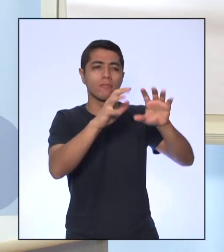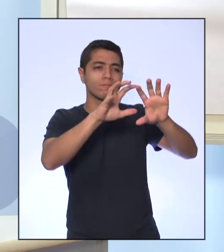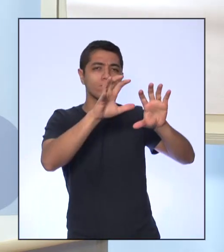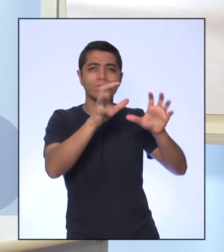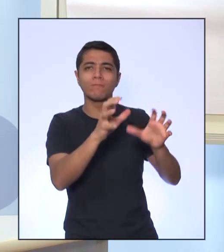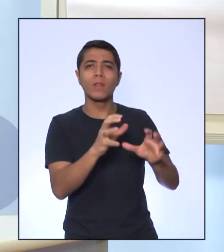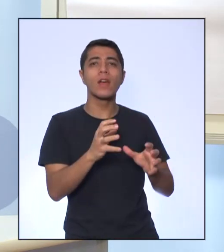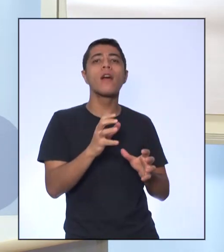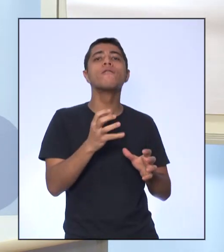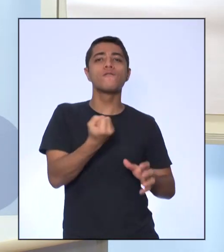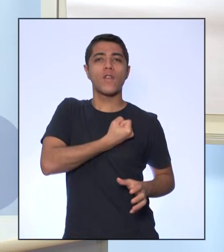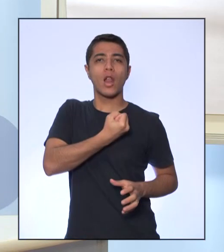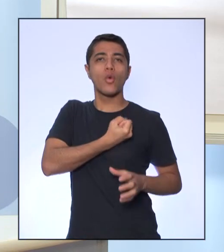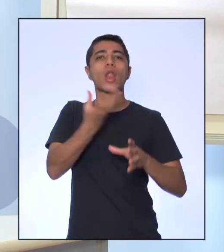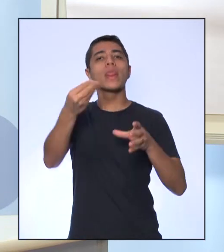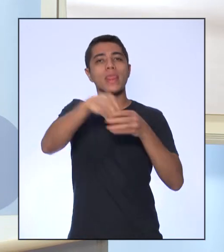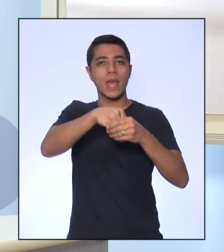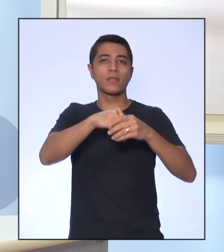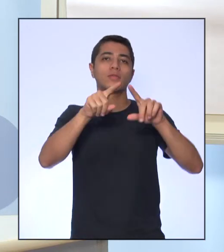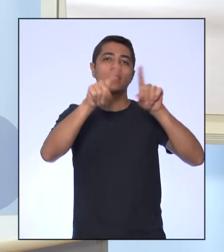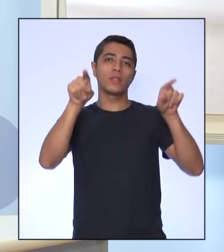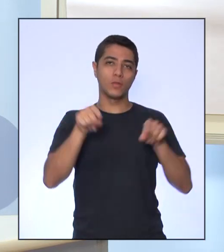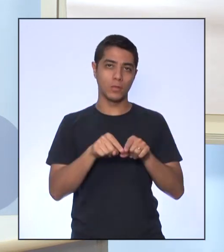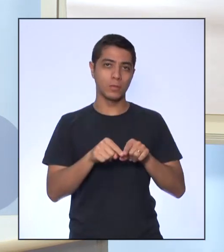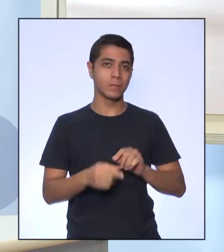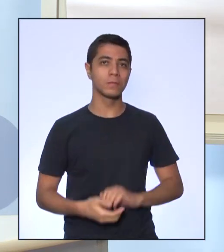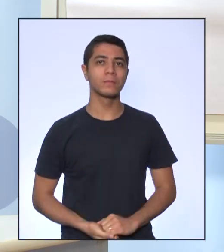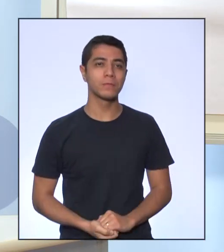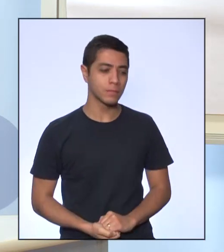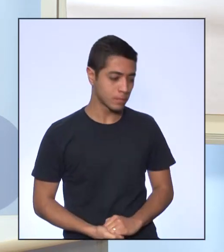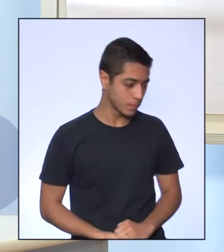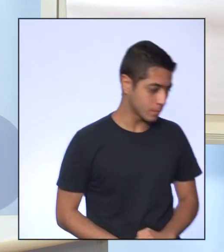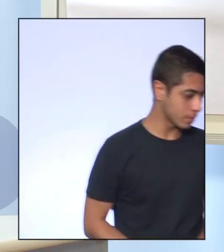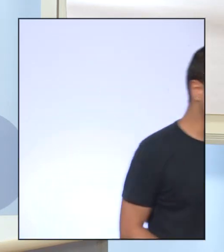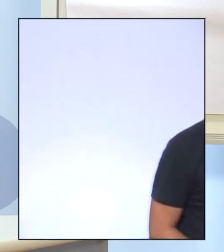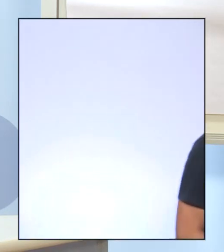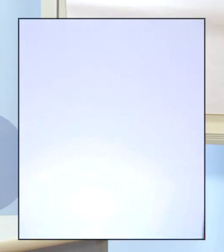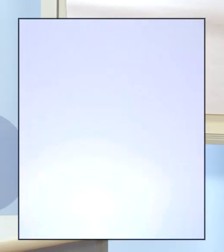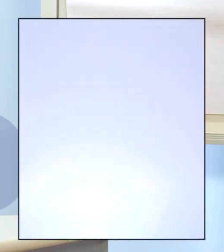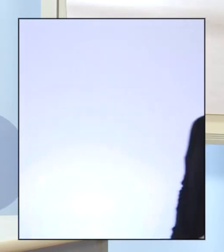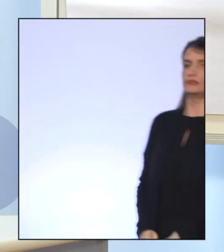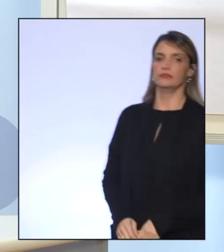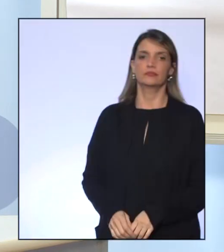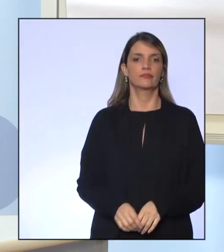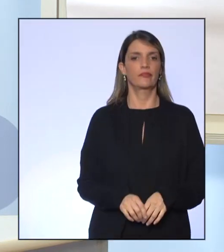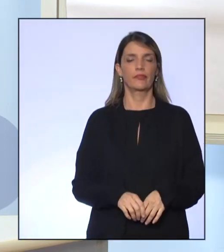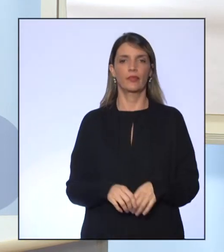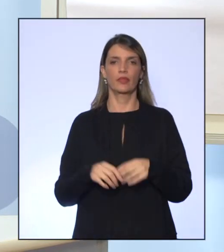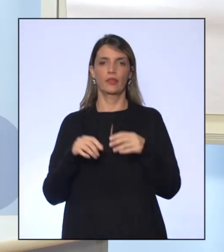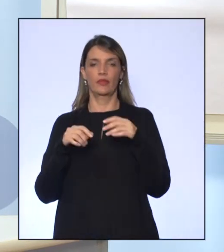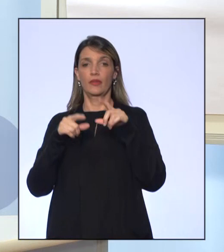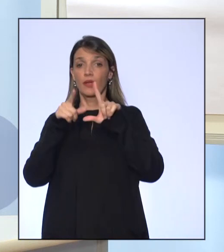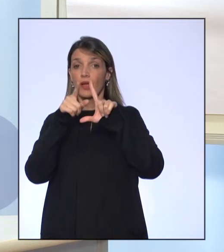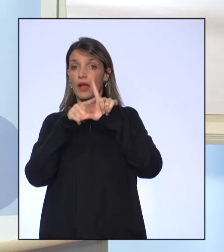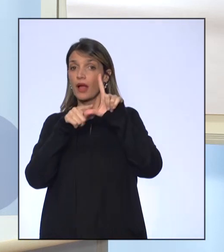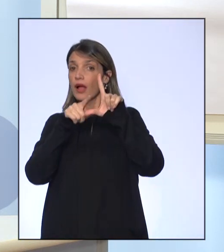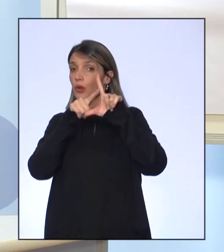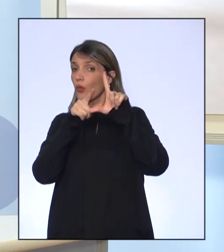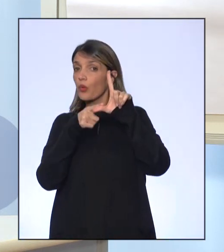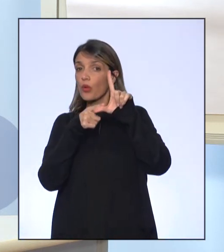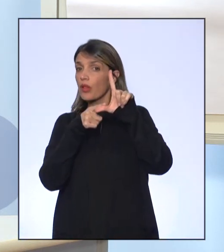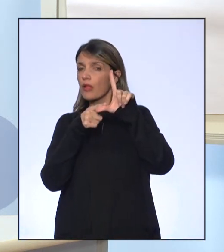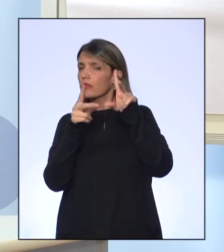valor no circulo trigonométrico essas formas nada mais nada menos que esses ângulos vocês vão poder